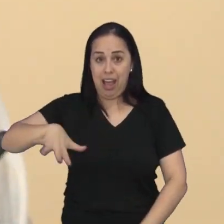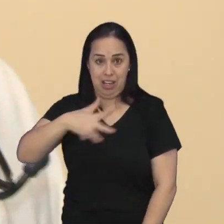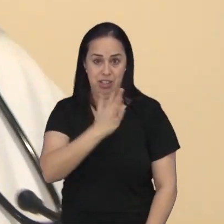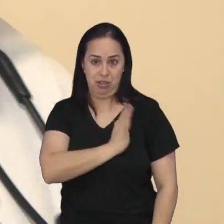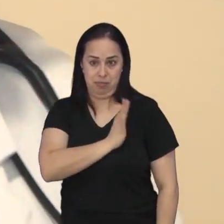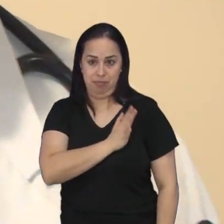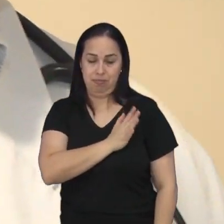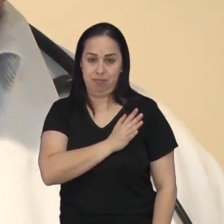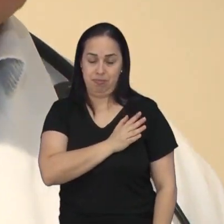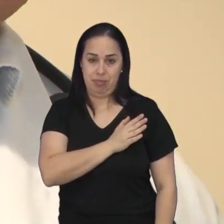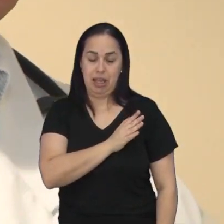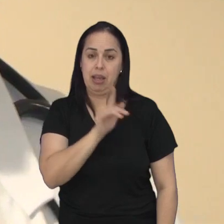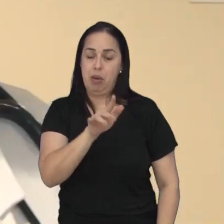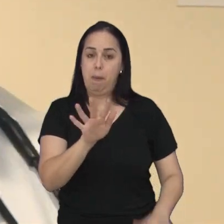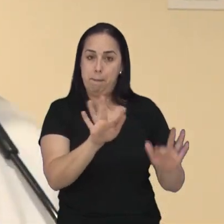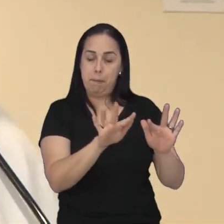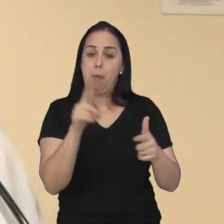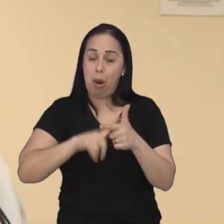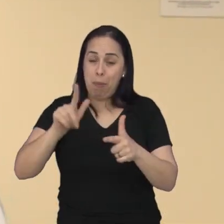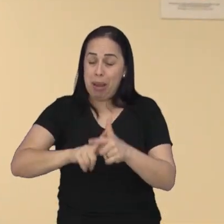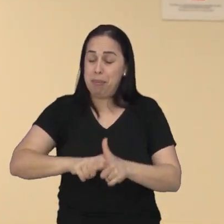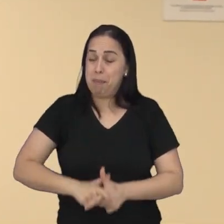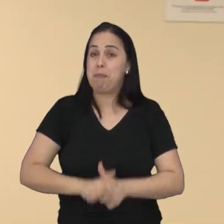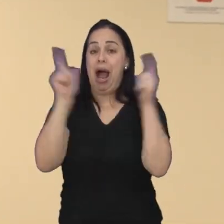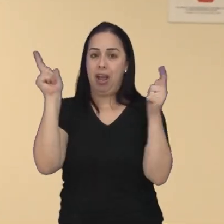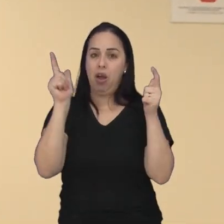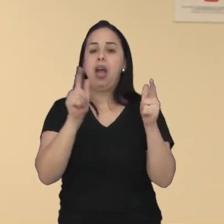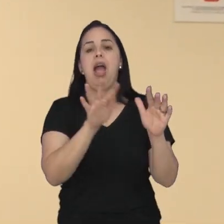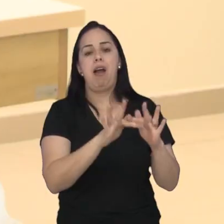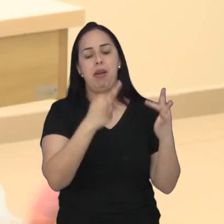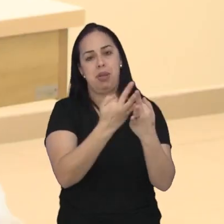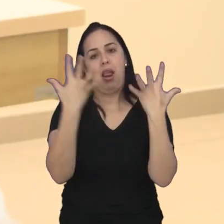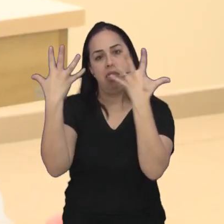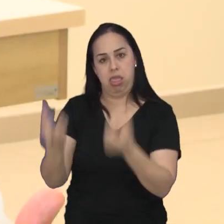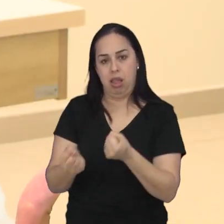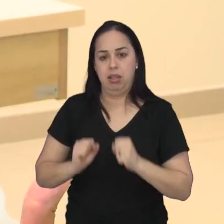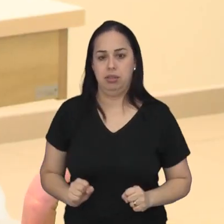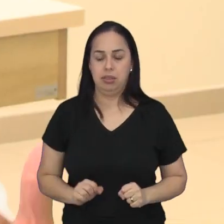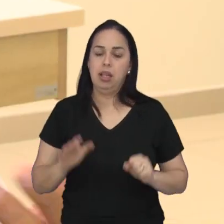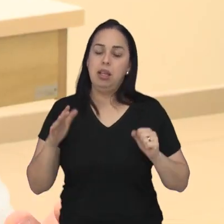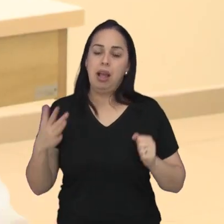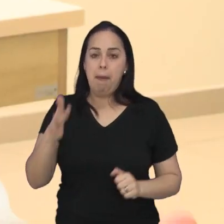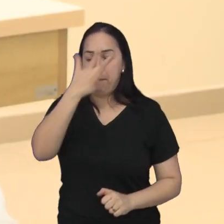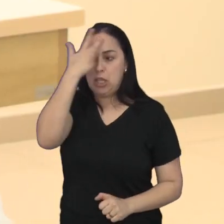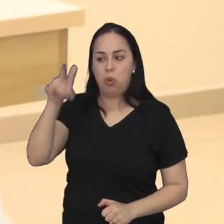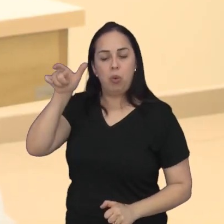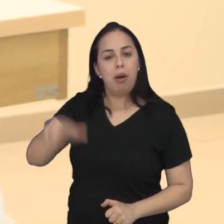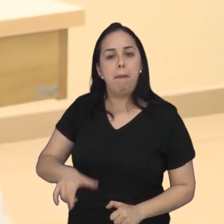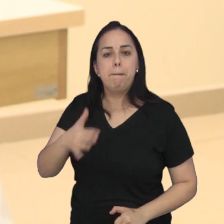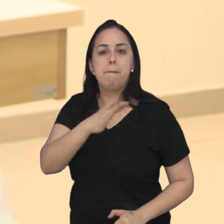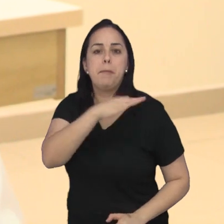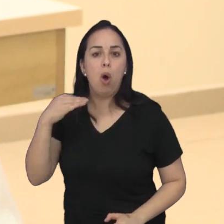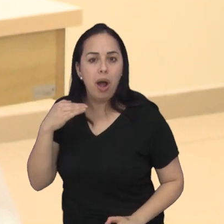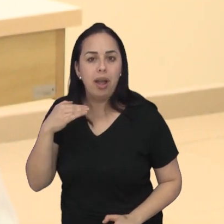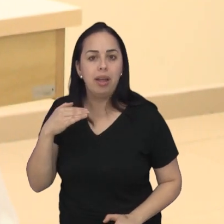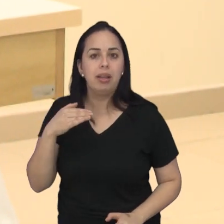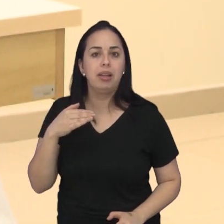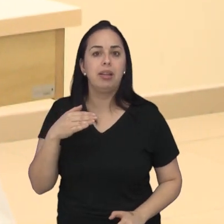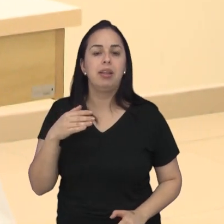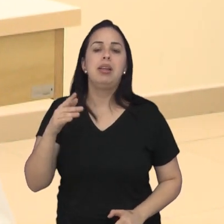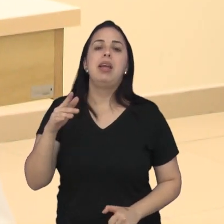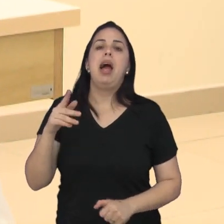a família ainda é o maior desafio para aumentar esse número. Quando você tem uma situação de morte encefálica, a